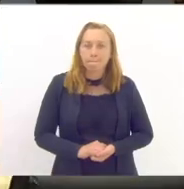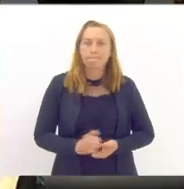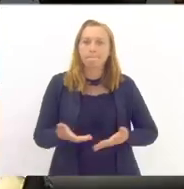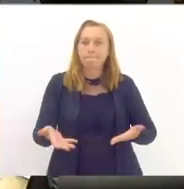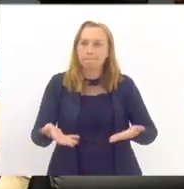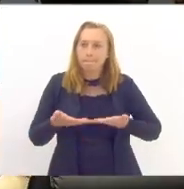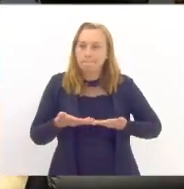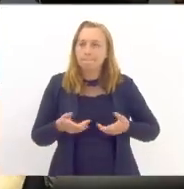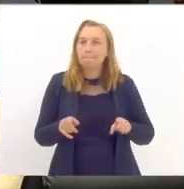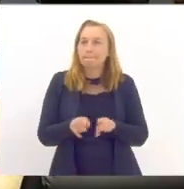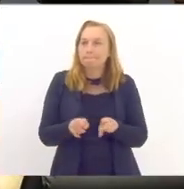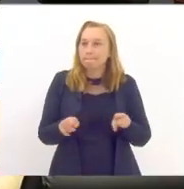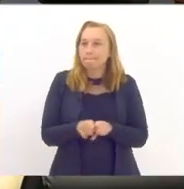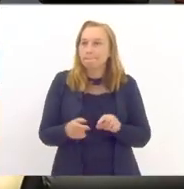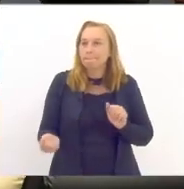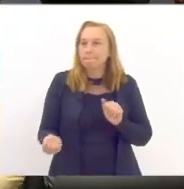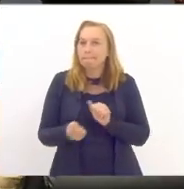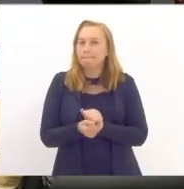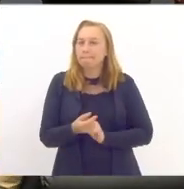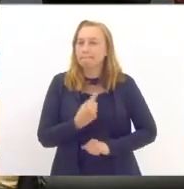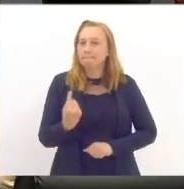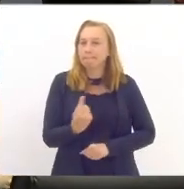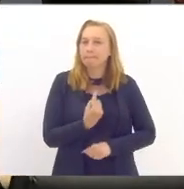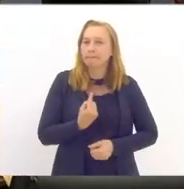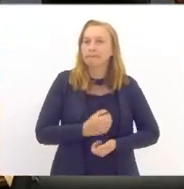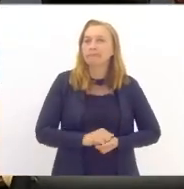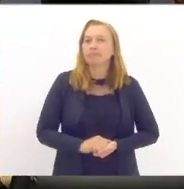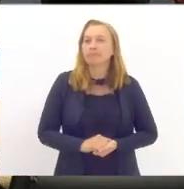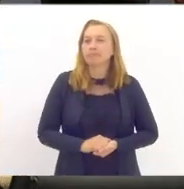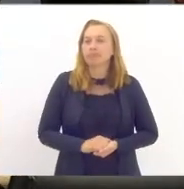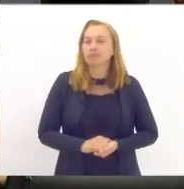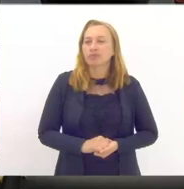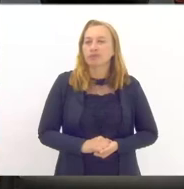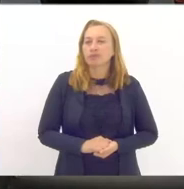Convido também para estar aqui conosco.